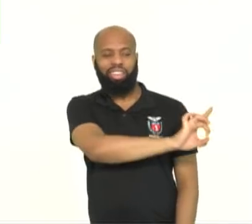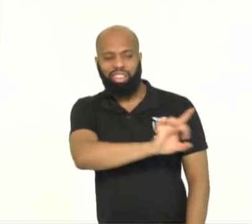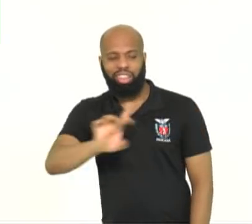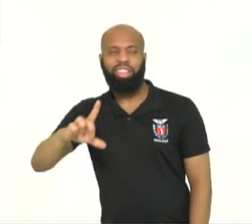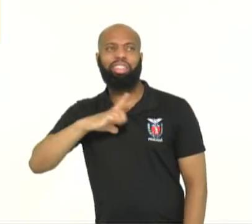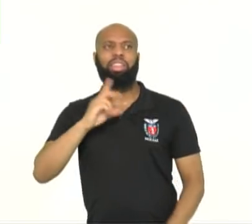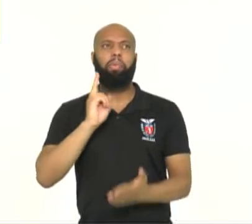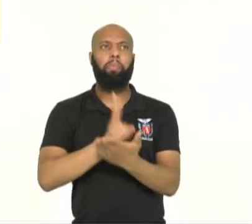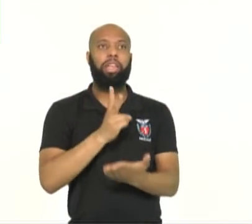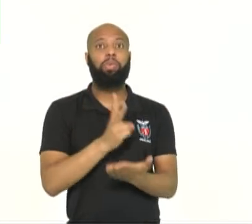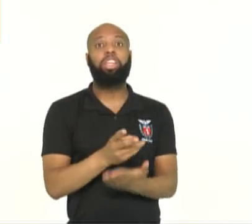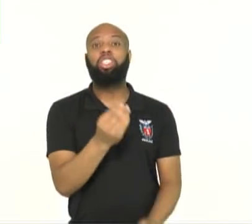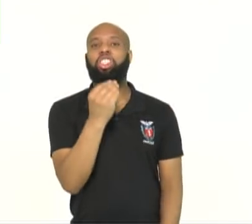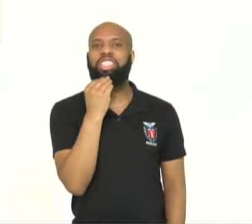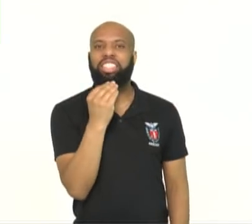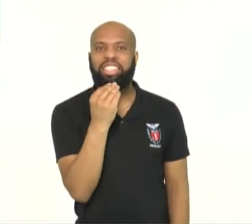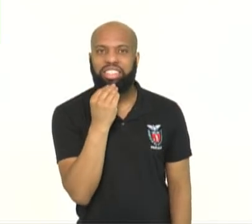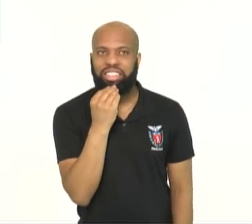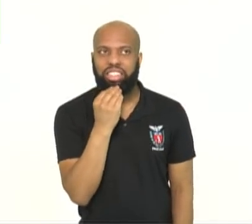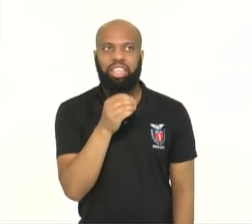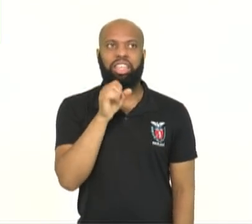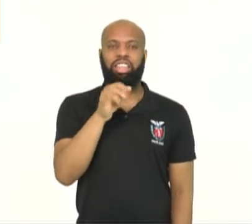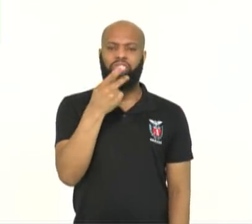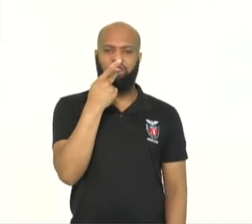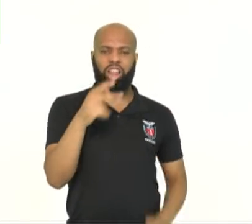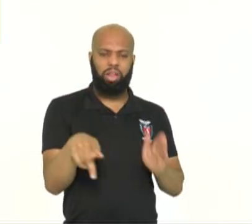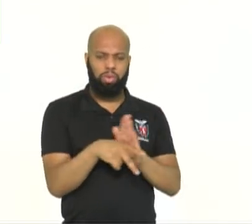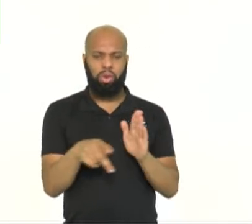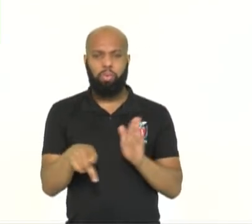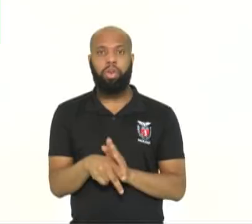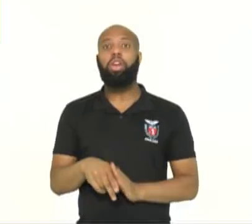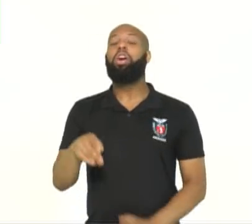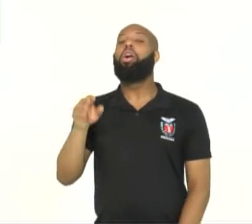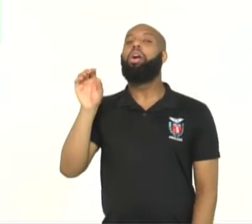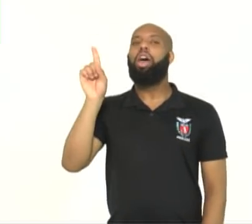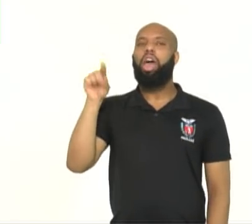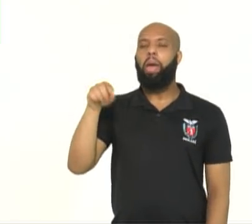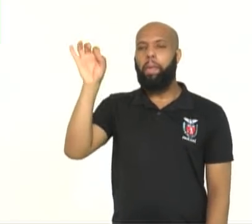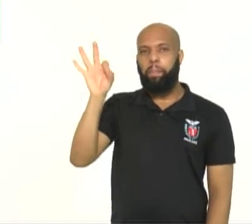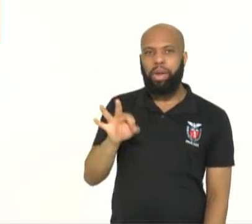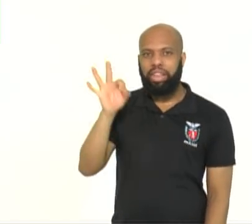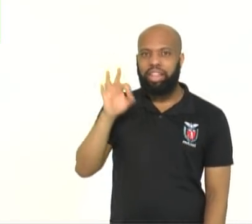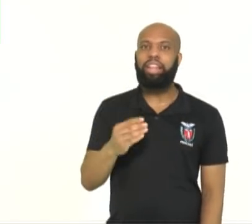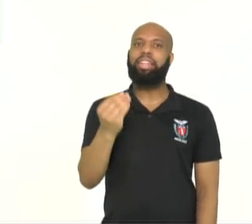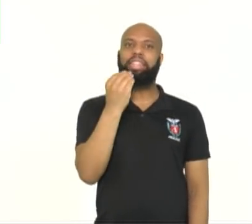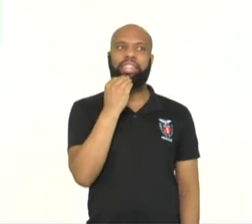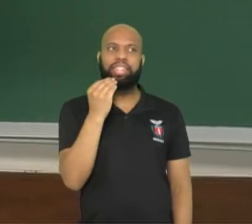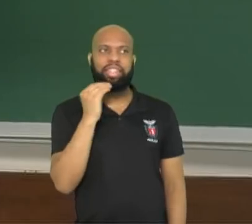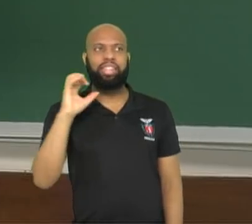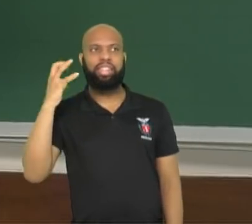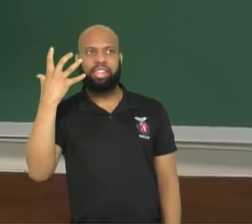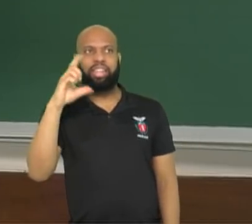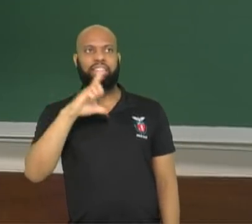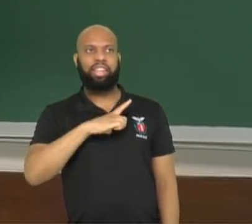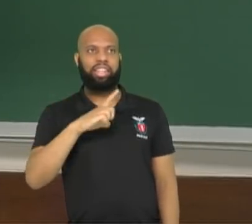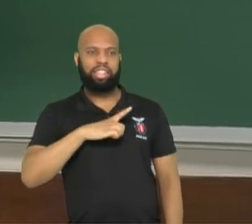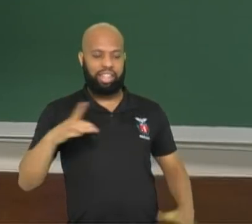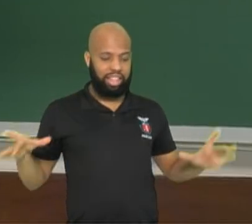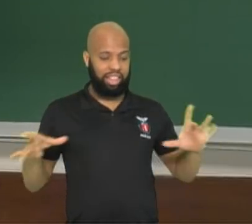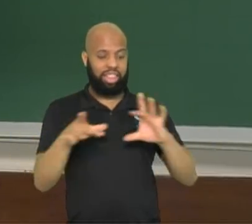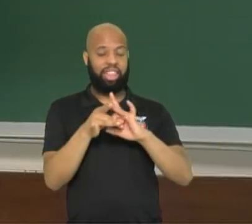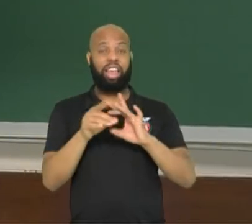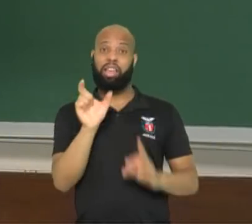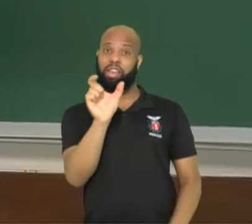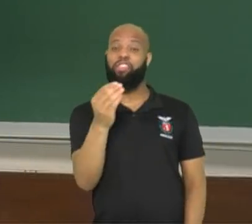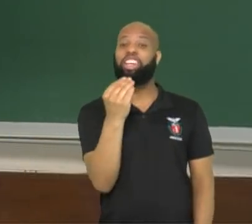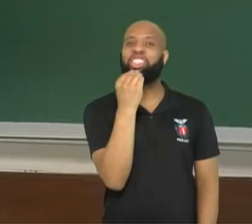mesma chance. Então, quando a gente fala de probabilidade, probabilidade também está relacionada com a palavrinha